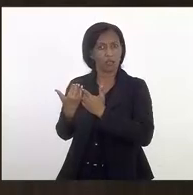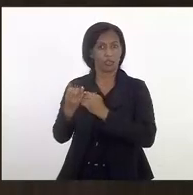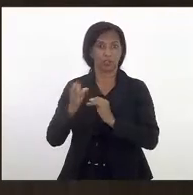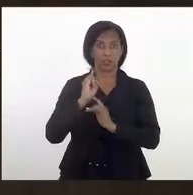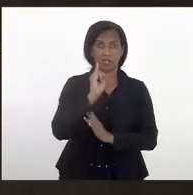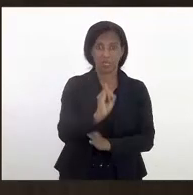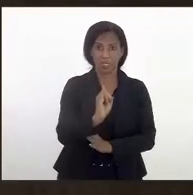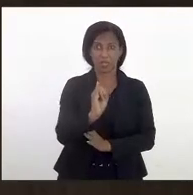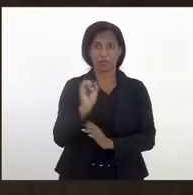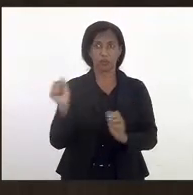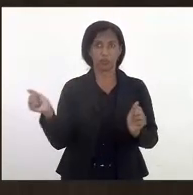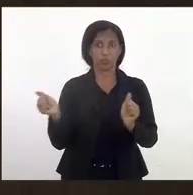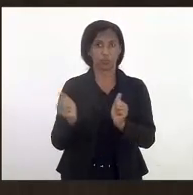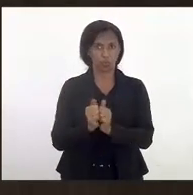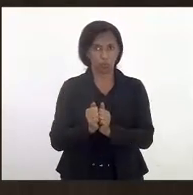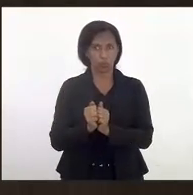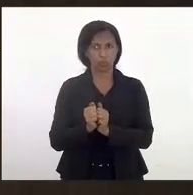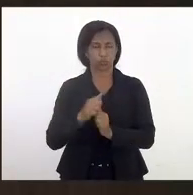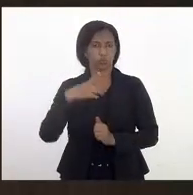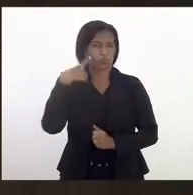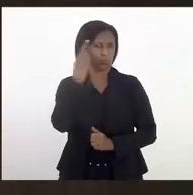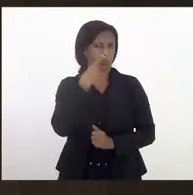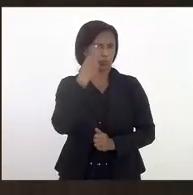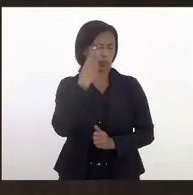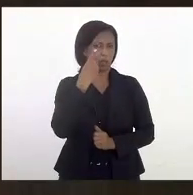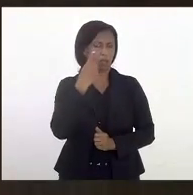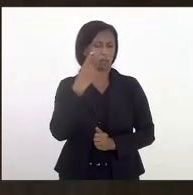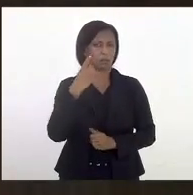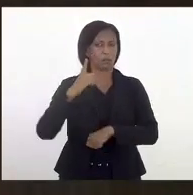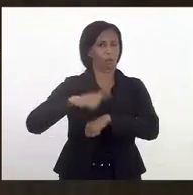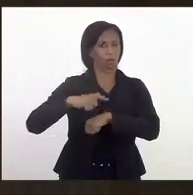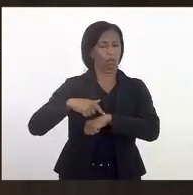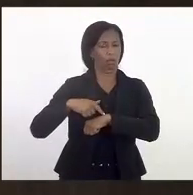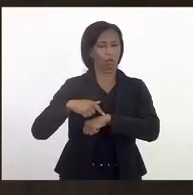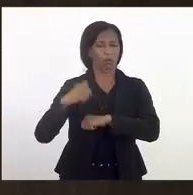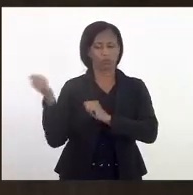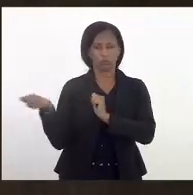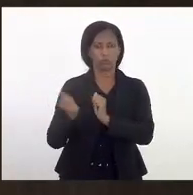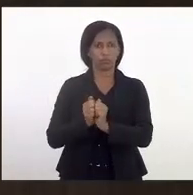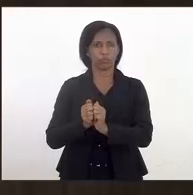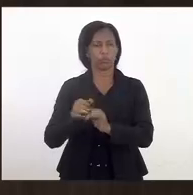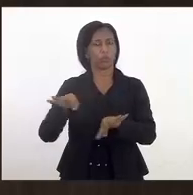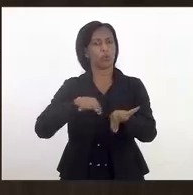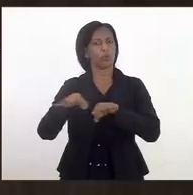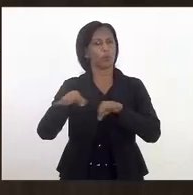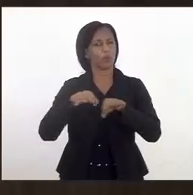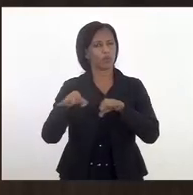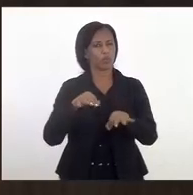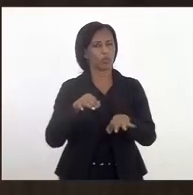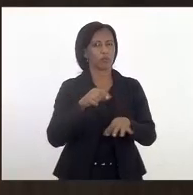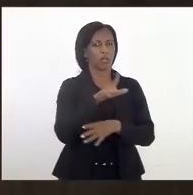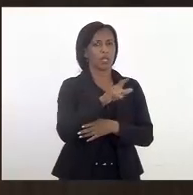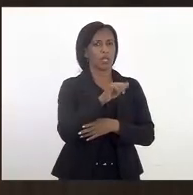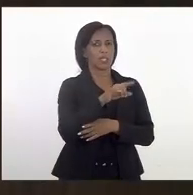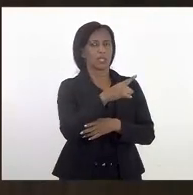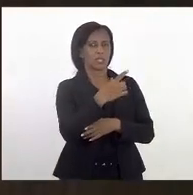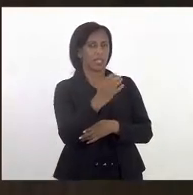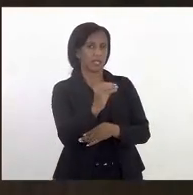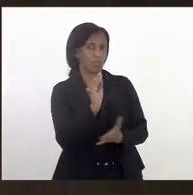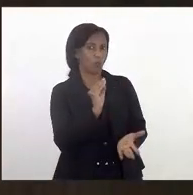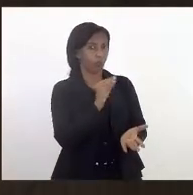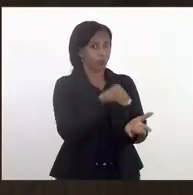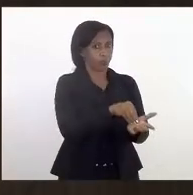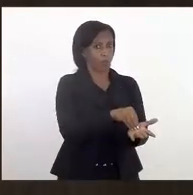aberto conjunto dos deputados na na época Ainda é que o projeto foi licitado não teria como se